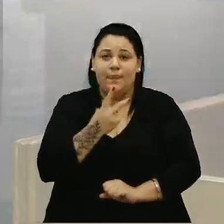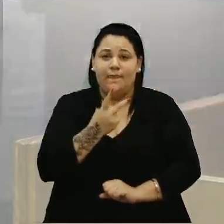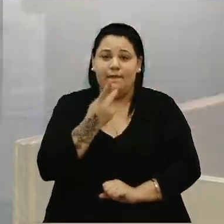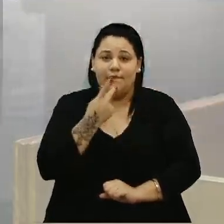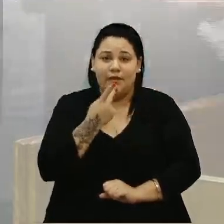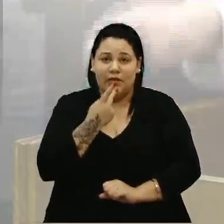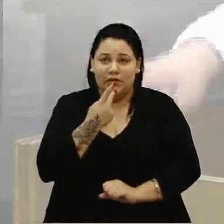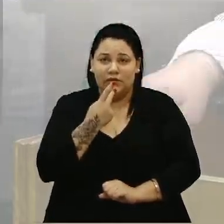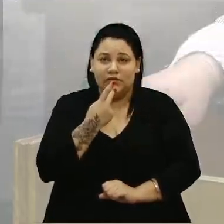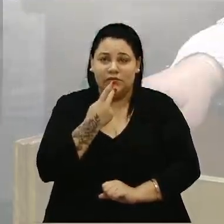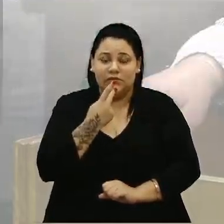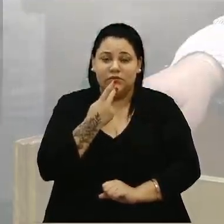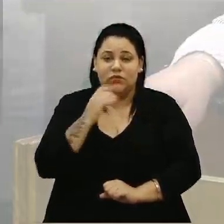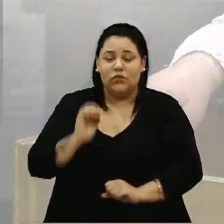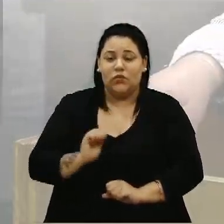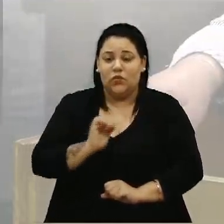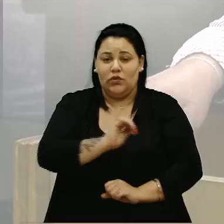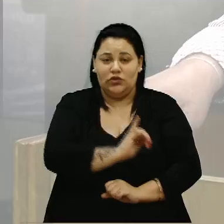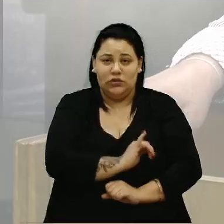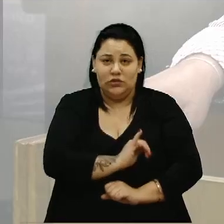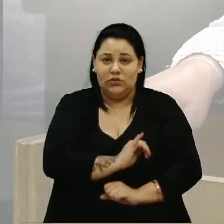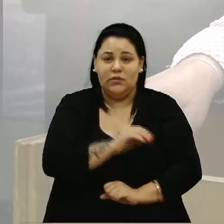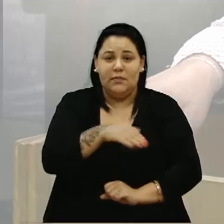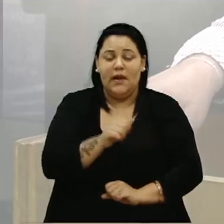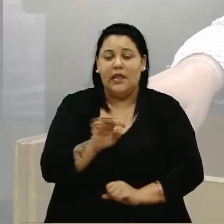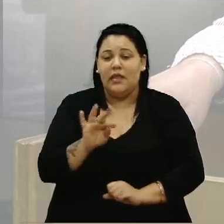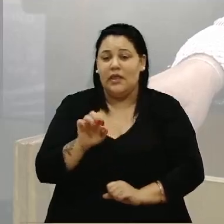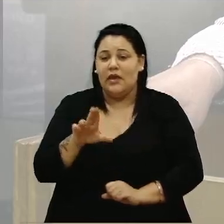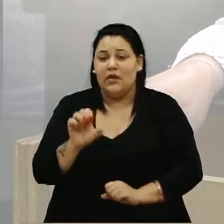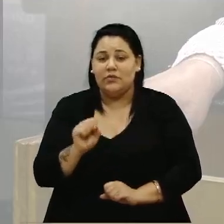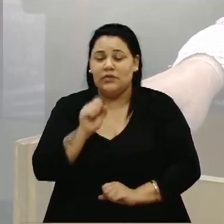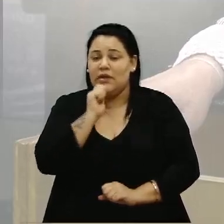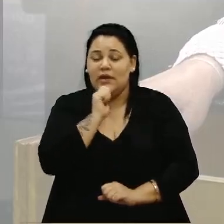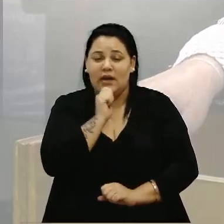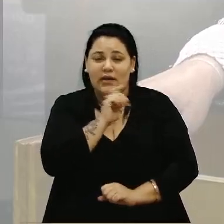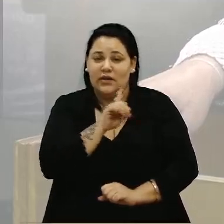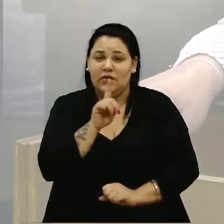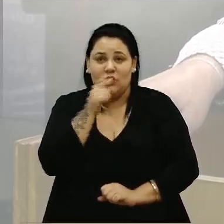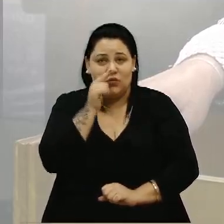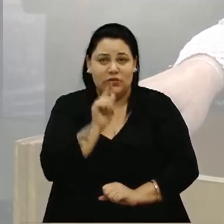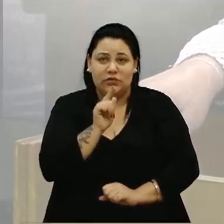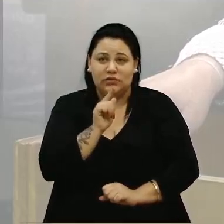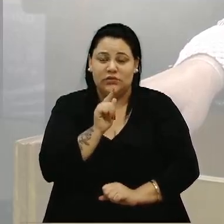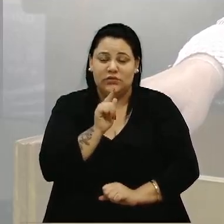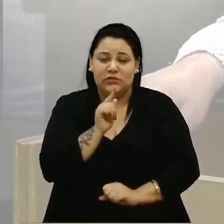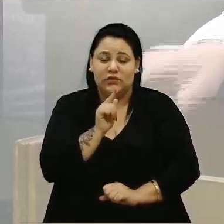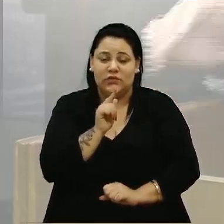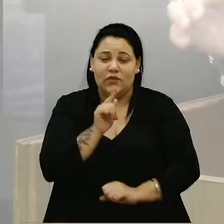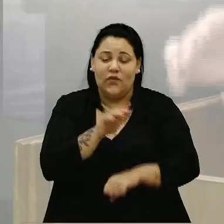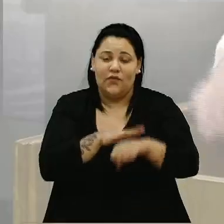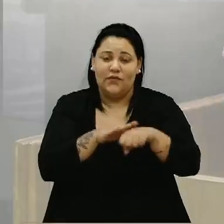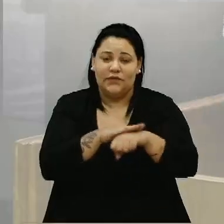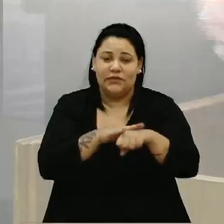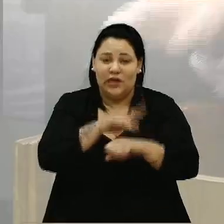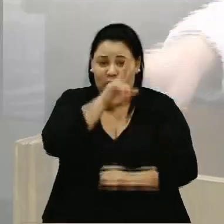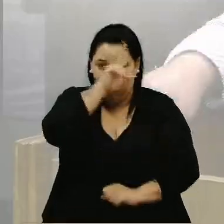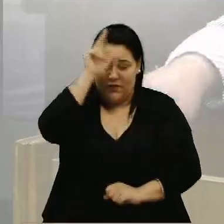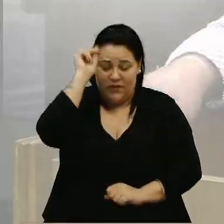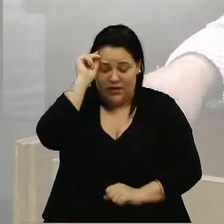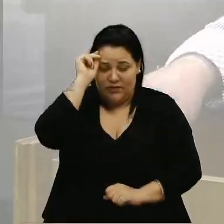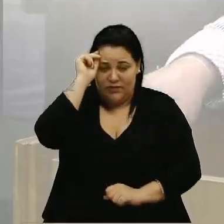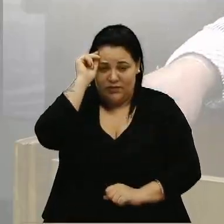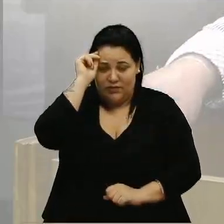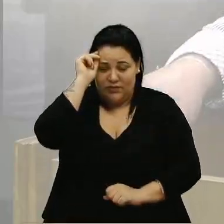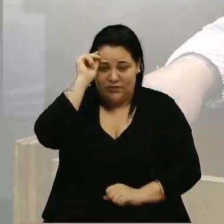Mateus, falei com o Santo Ed Carlos, ainda não conseguimos. Não falei com o Papa ainda, nem com o prefeito, mas com eles eu já falei mais que uma